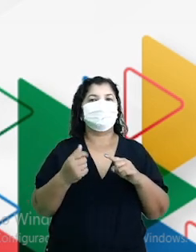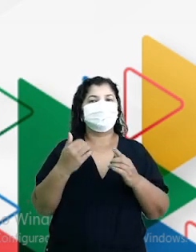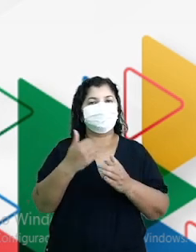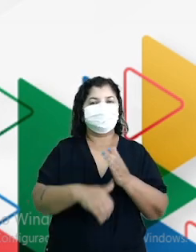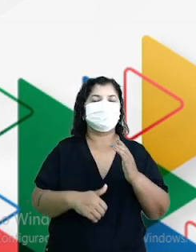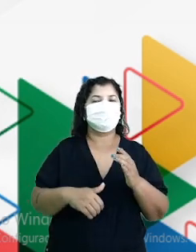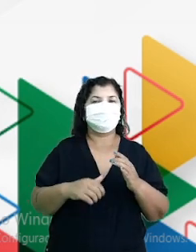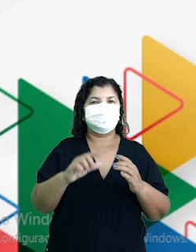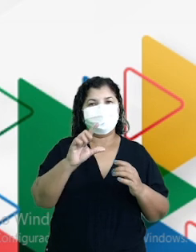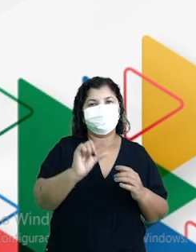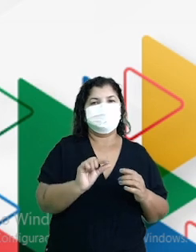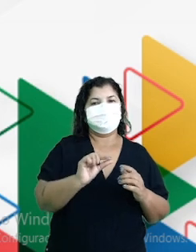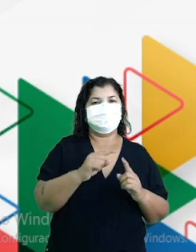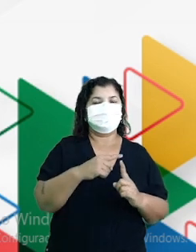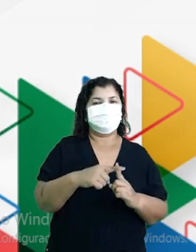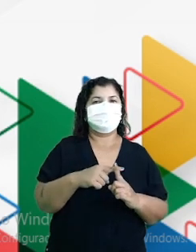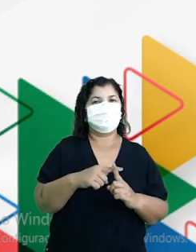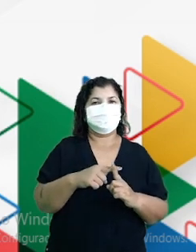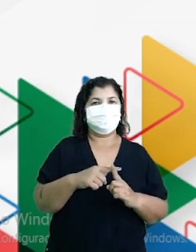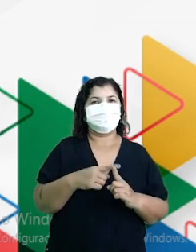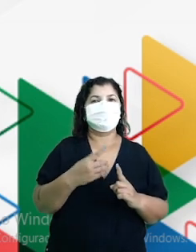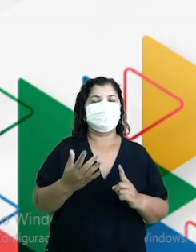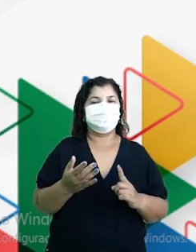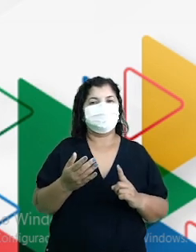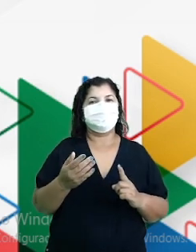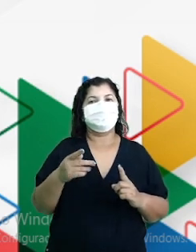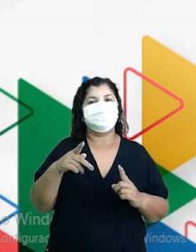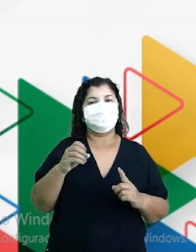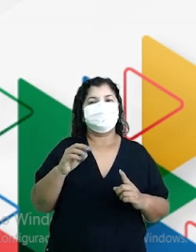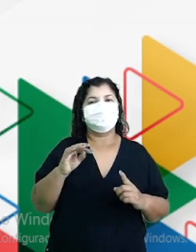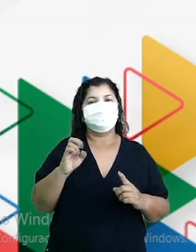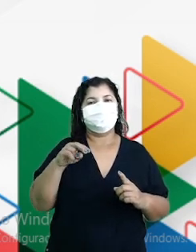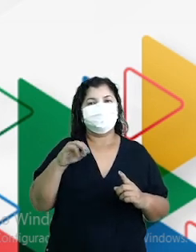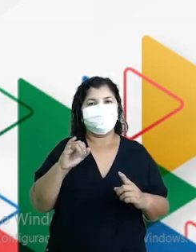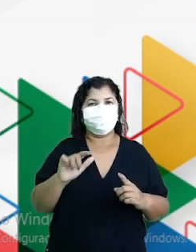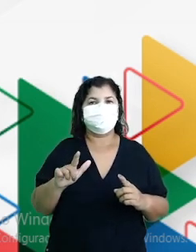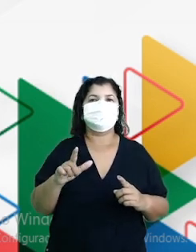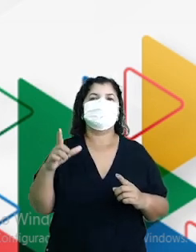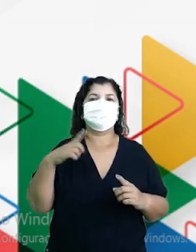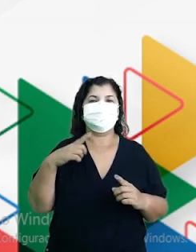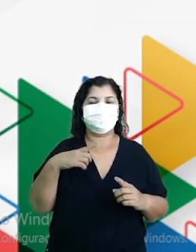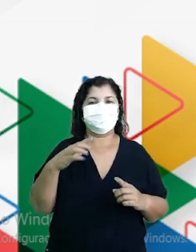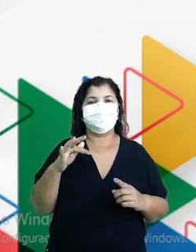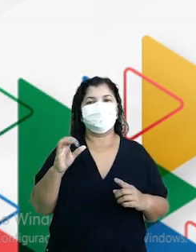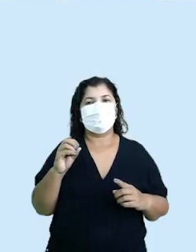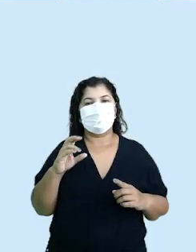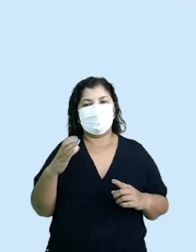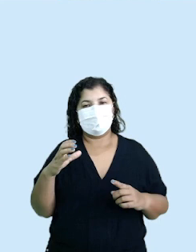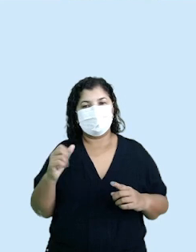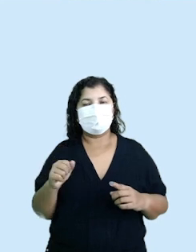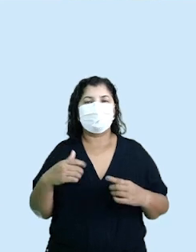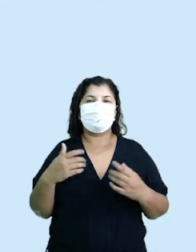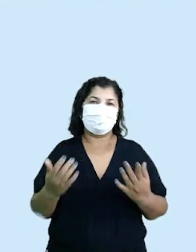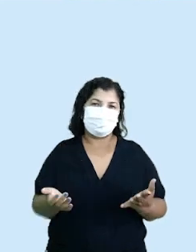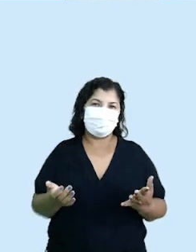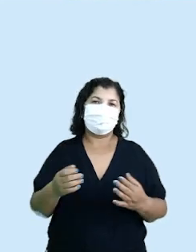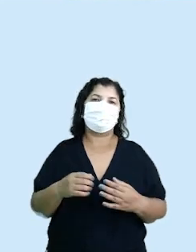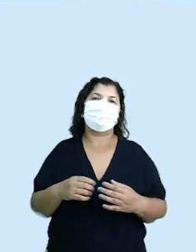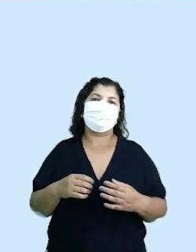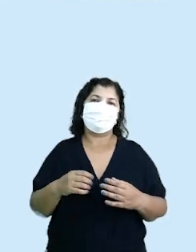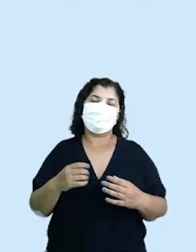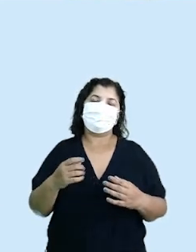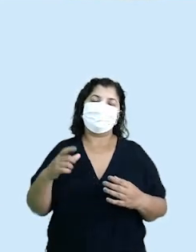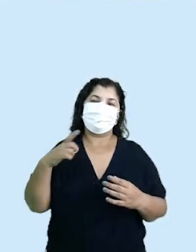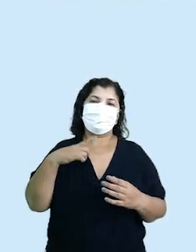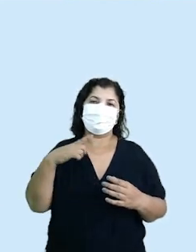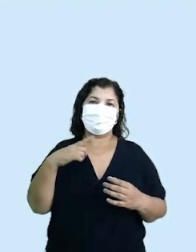menos positivo. Porque o potencial de redução é a força, mais ou menos assim, eu posso dizer, né? Com que